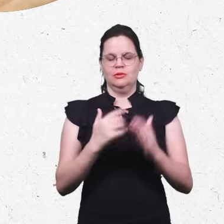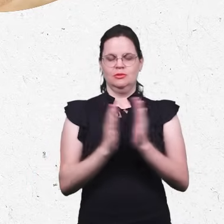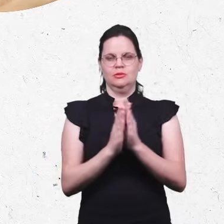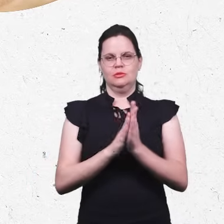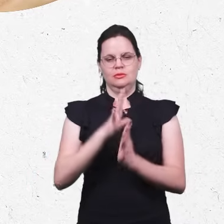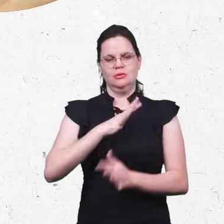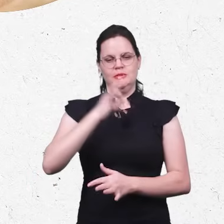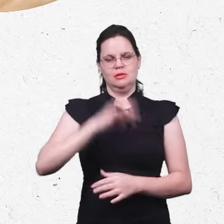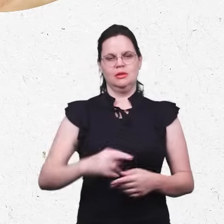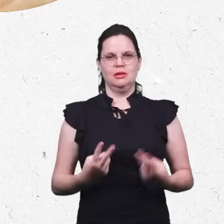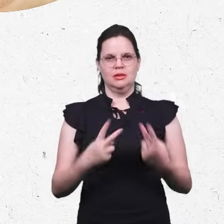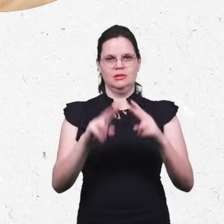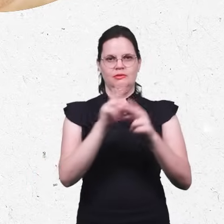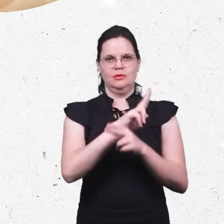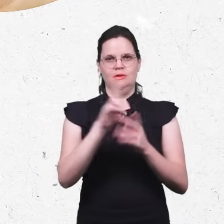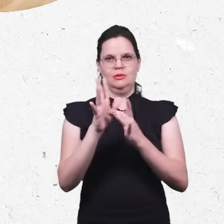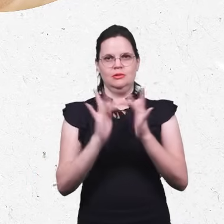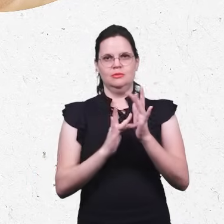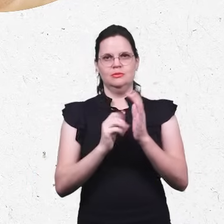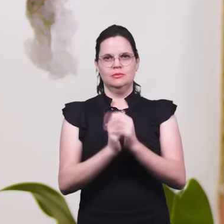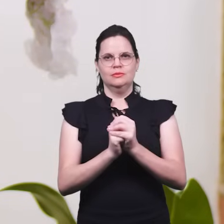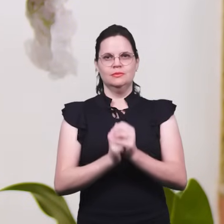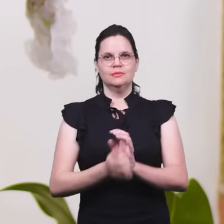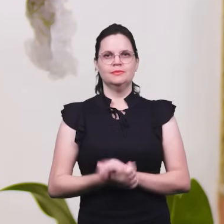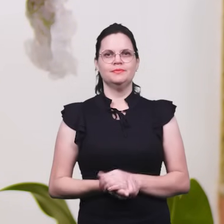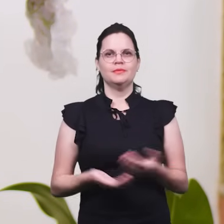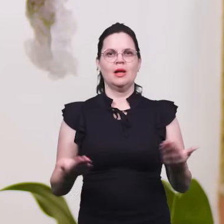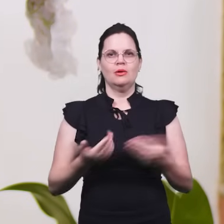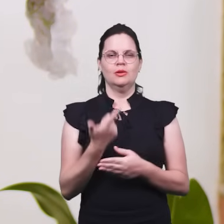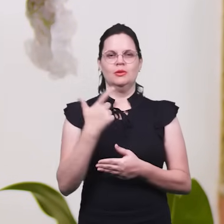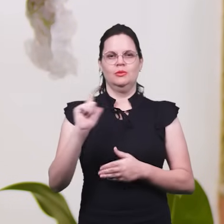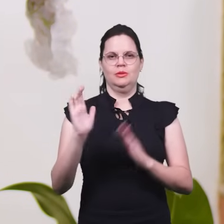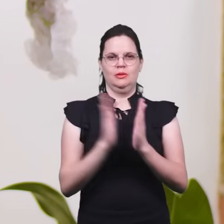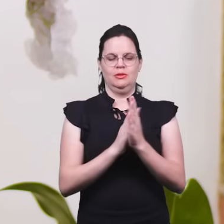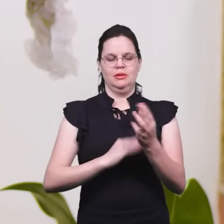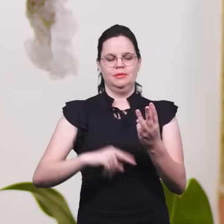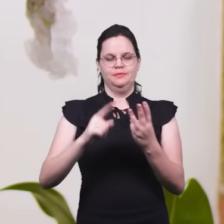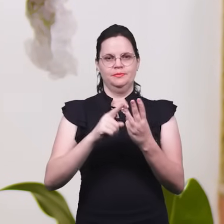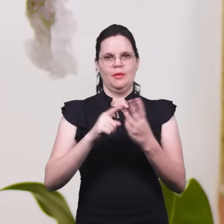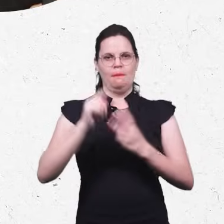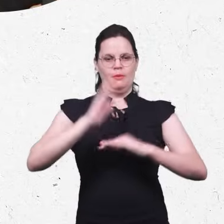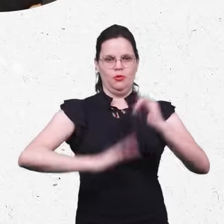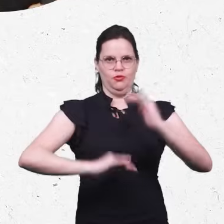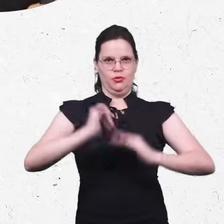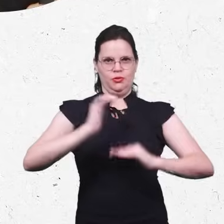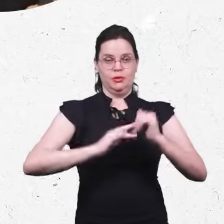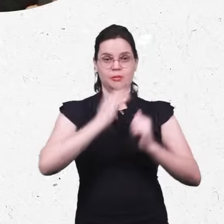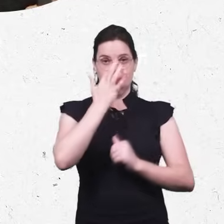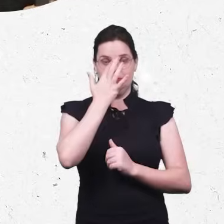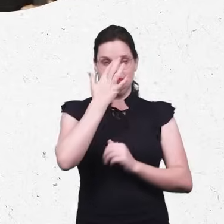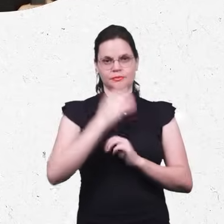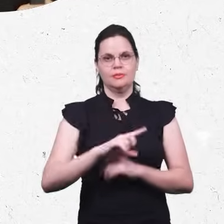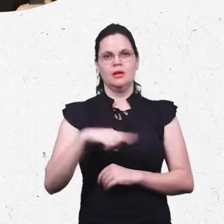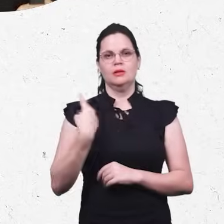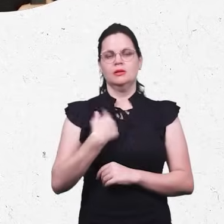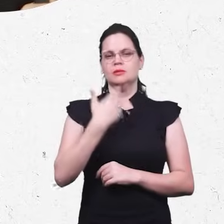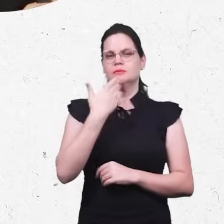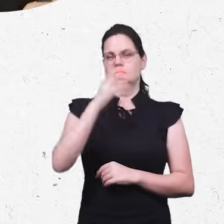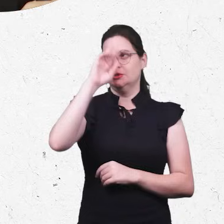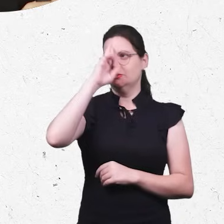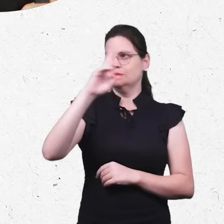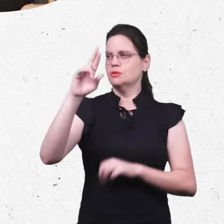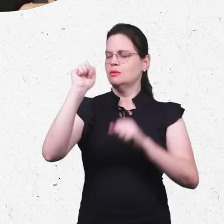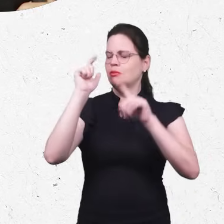assim, já certos da vitória em nome de Jesus. Uma intercessão pela vida profissional. Senhor, nós intercedemos, Te pedimos